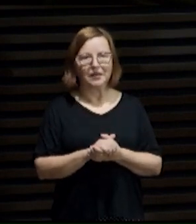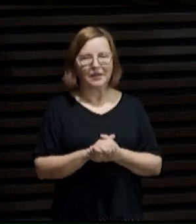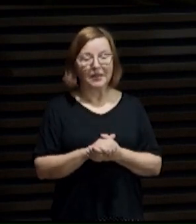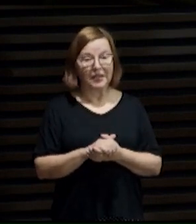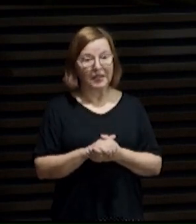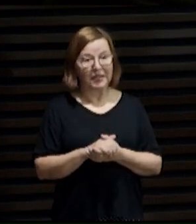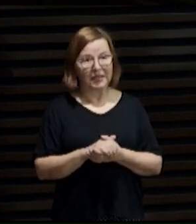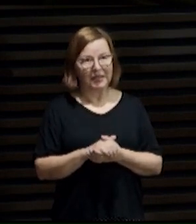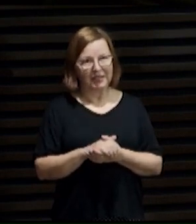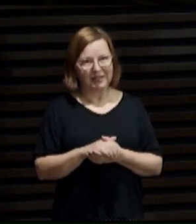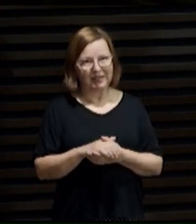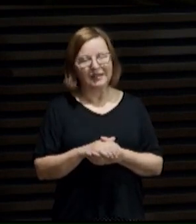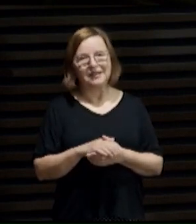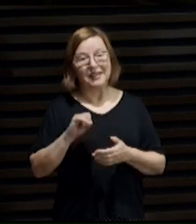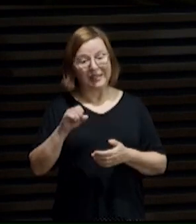sai da videira.